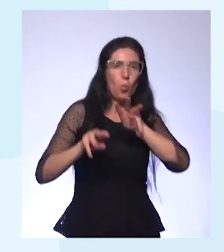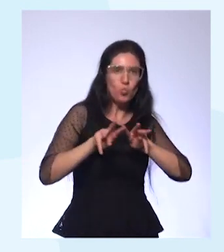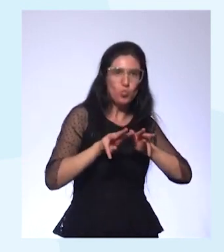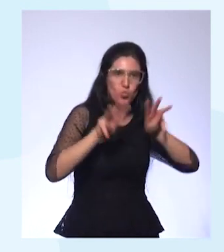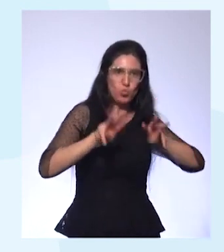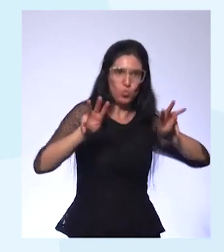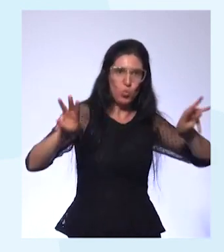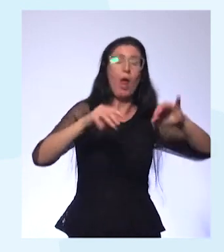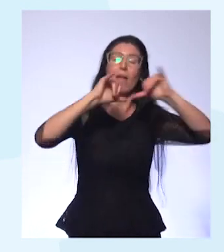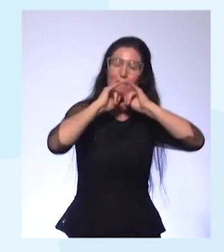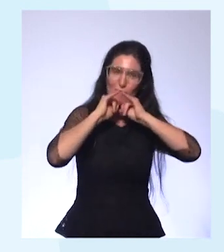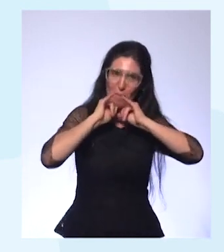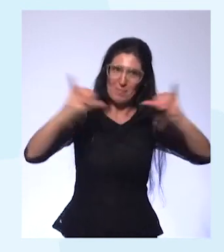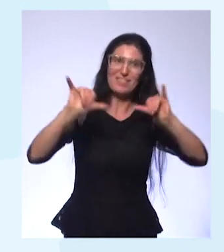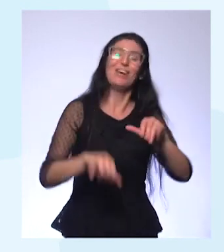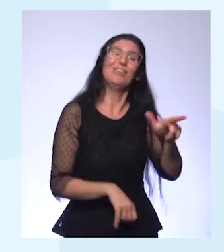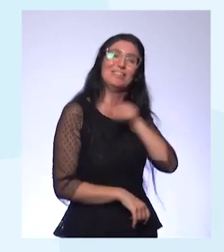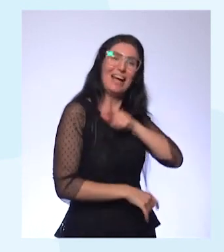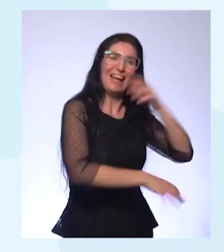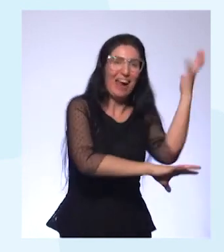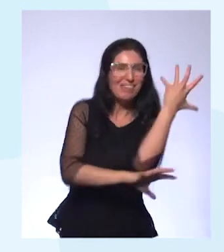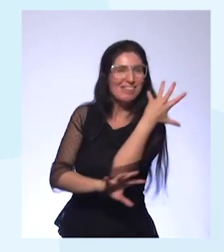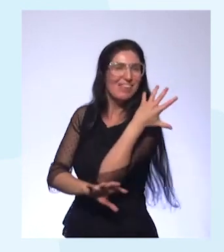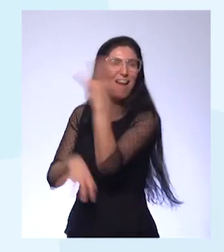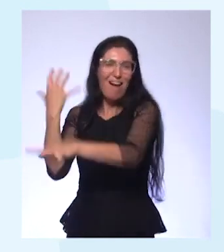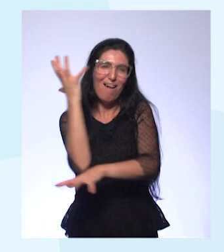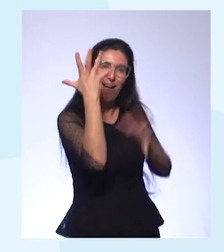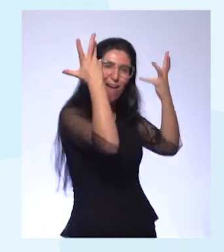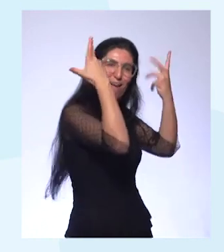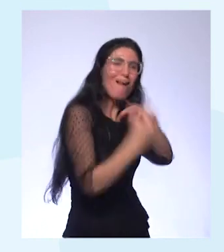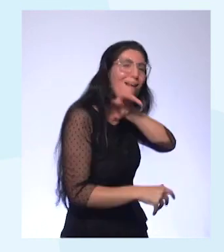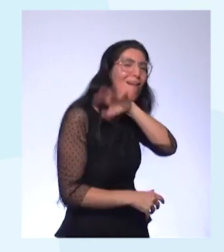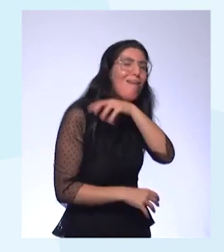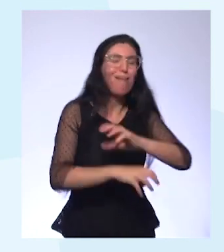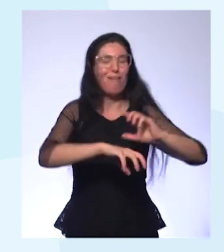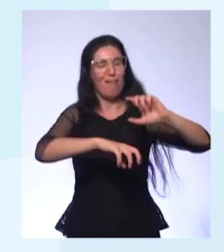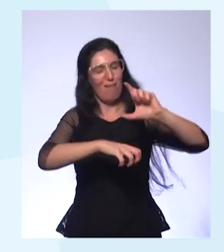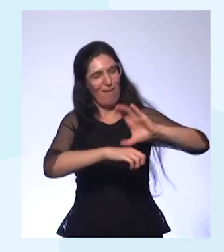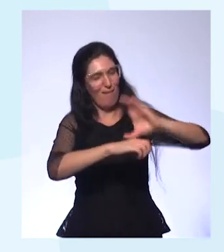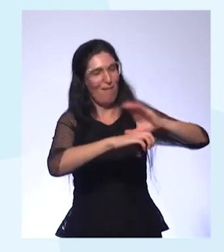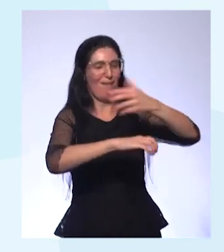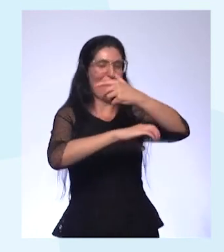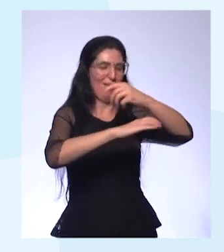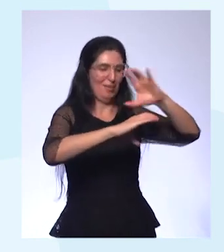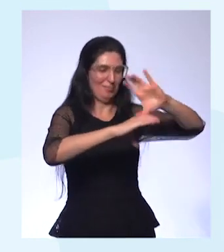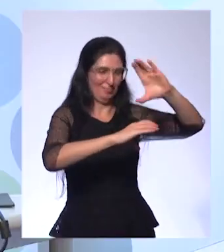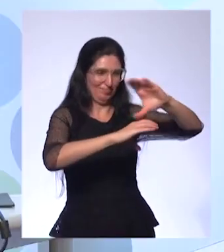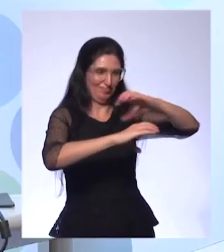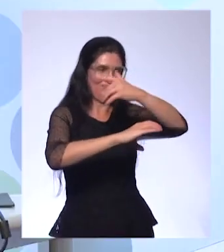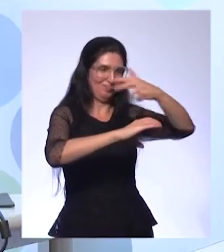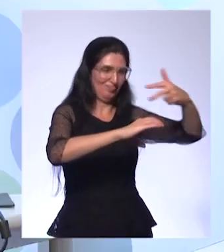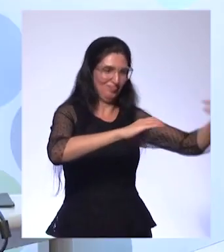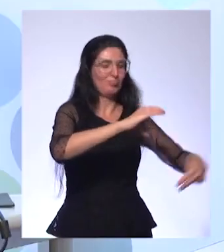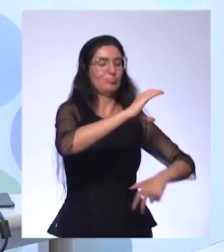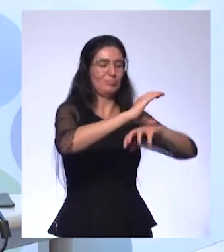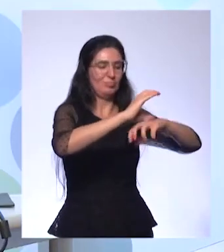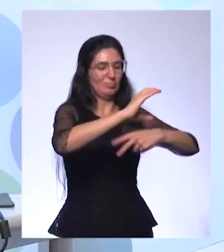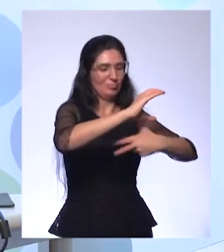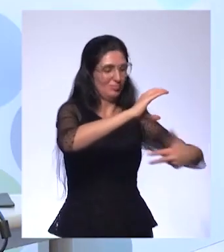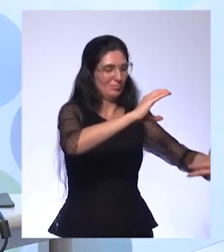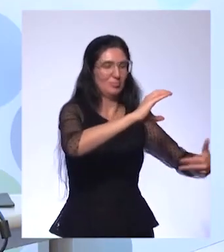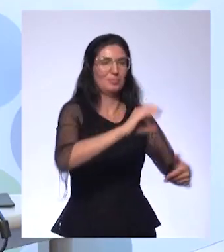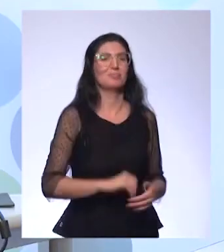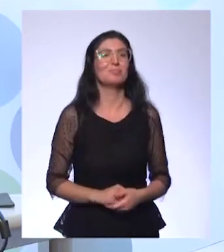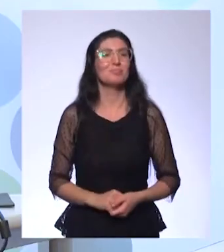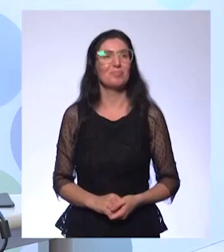questões, né, da vegetação, dos biomas, né, as áreas climáticas, tudo tem a ver com isso aí, tudo bem? Então,